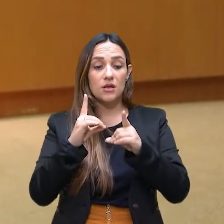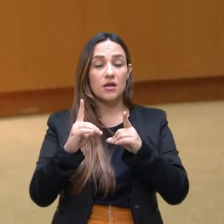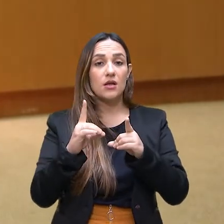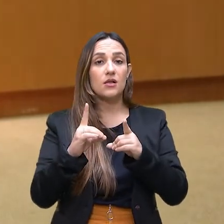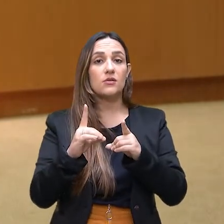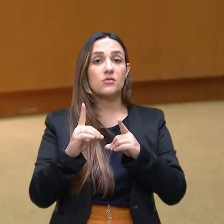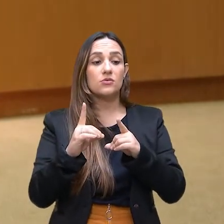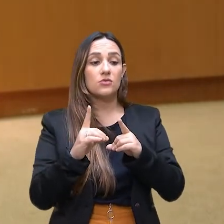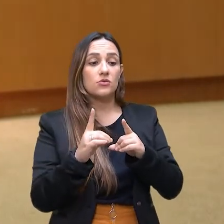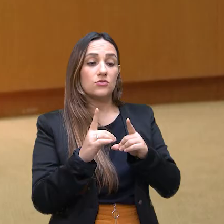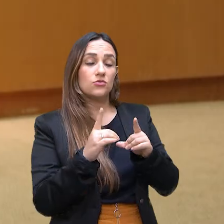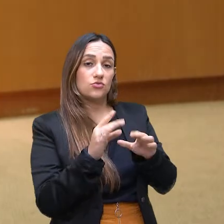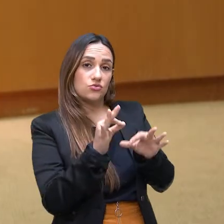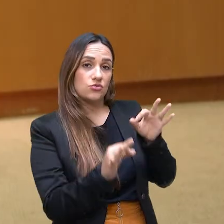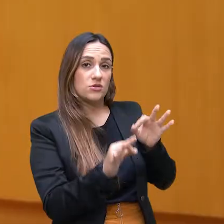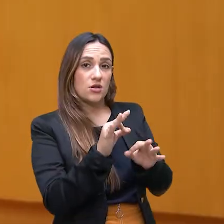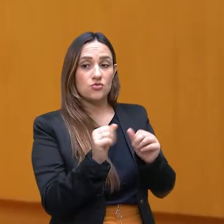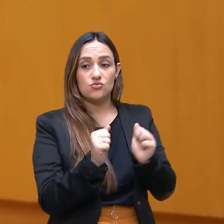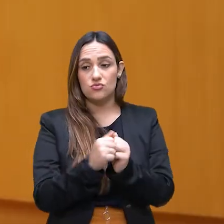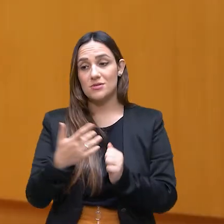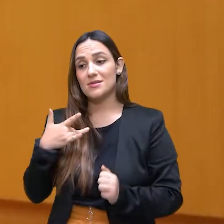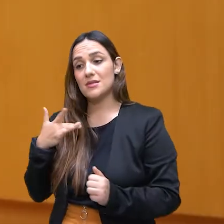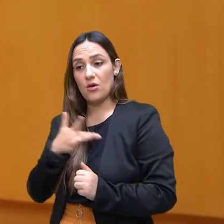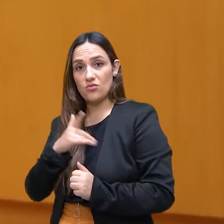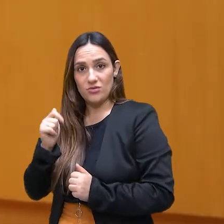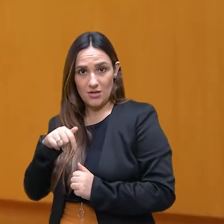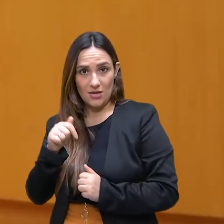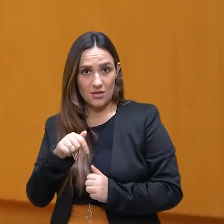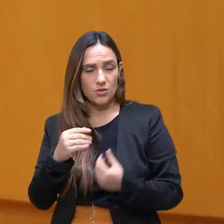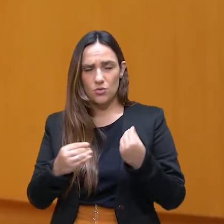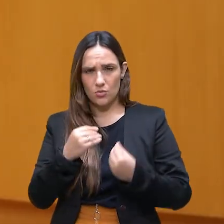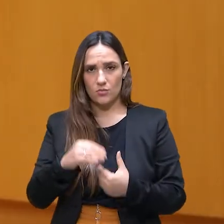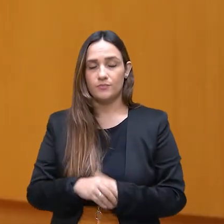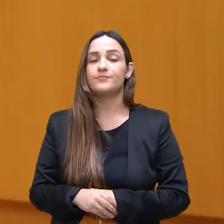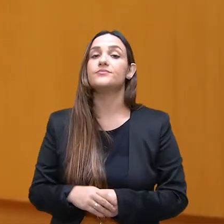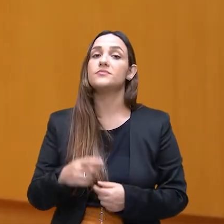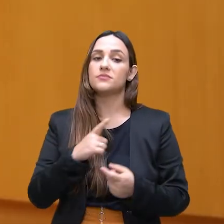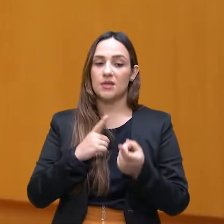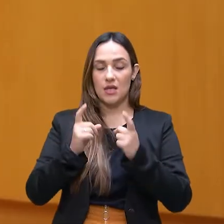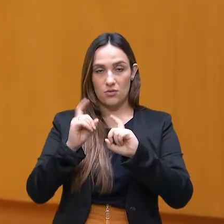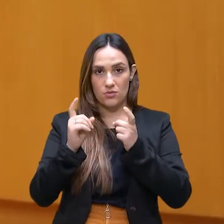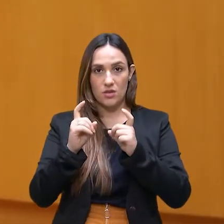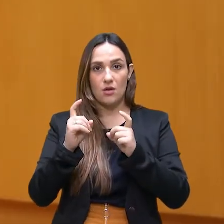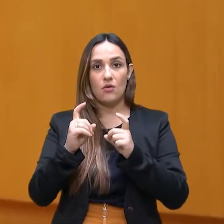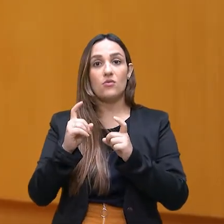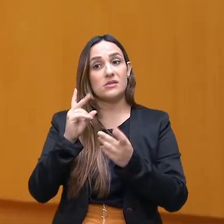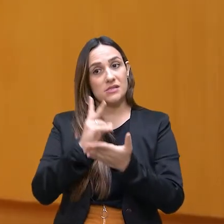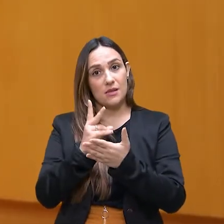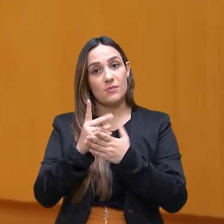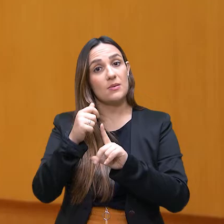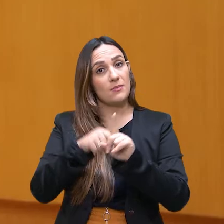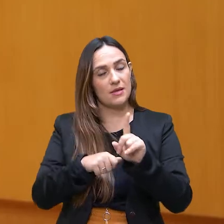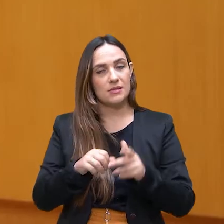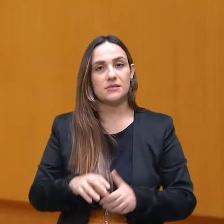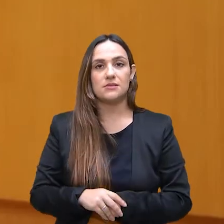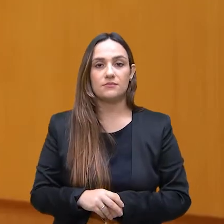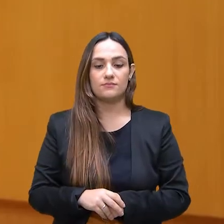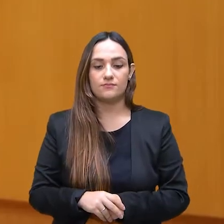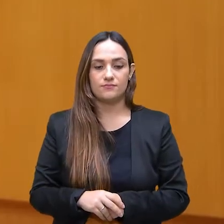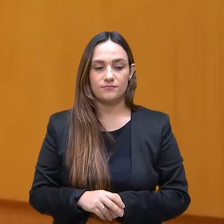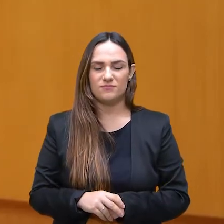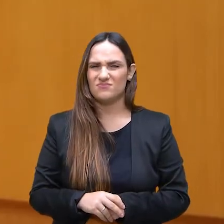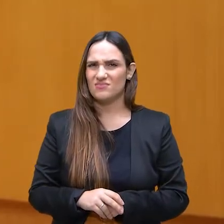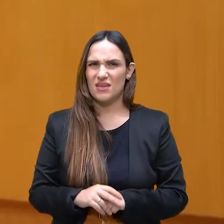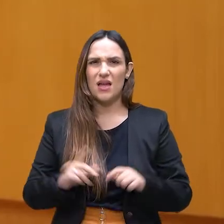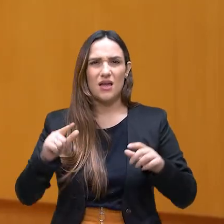e sanitário aqui em Mato Grosso do Sul? Então, essas reuniões mensais, nós do comitê,